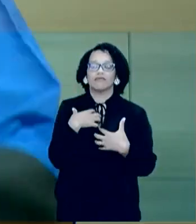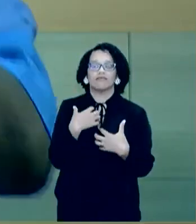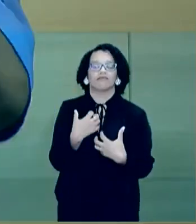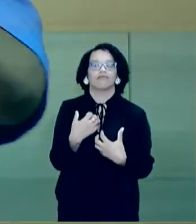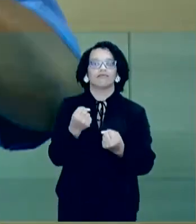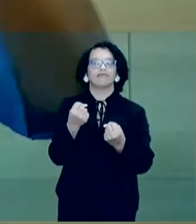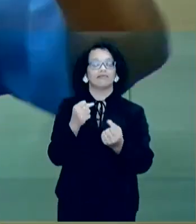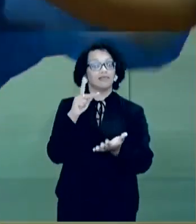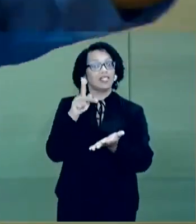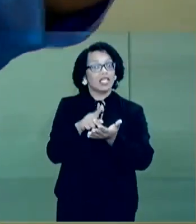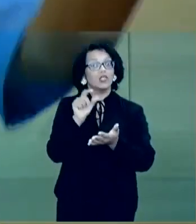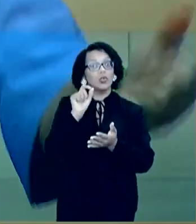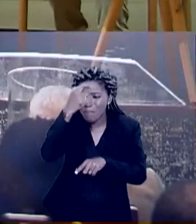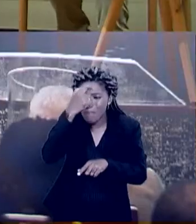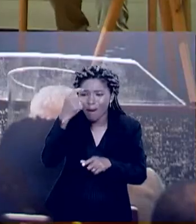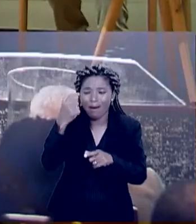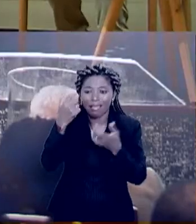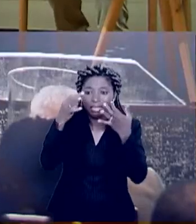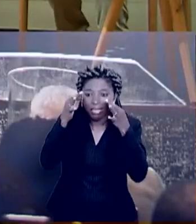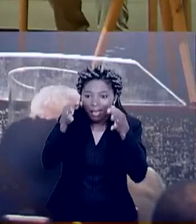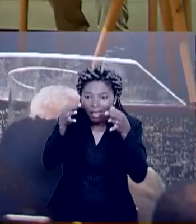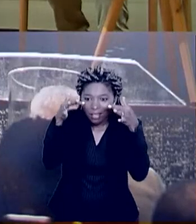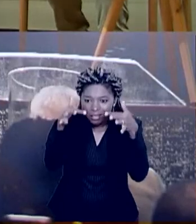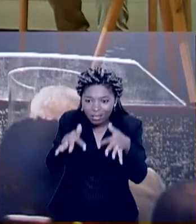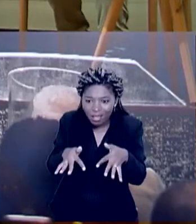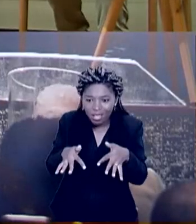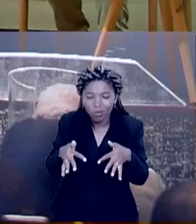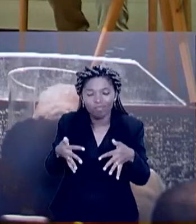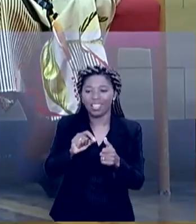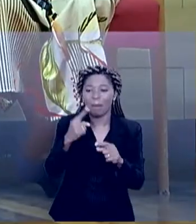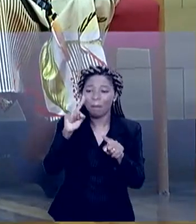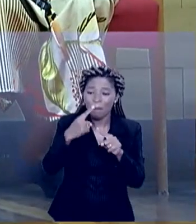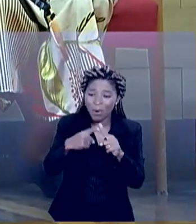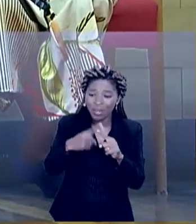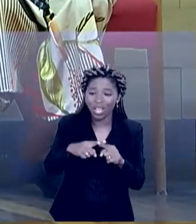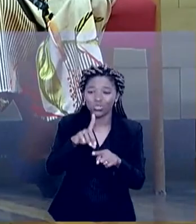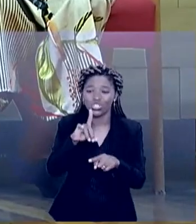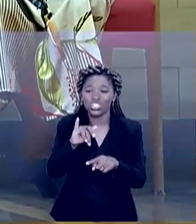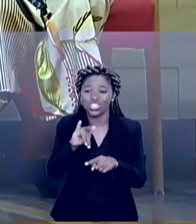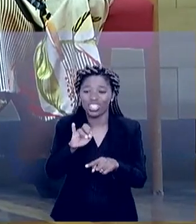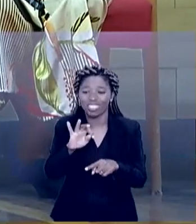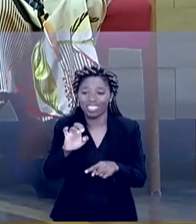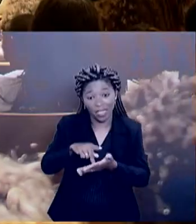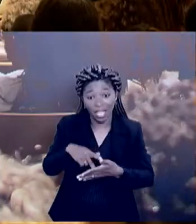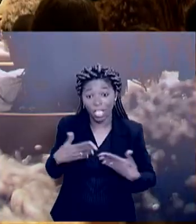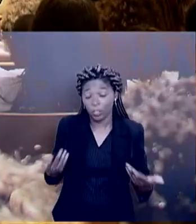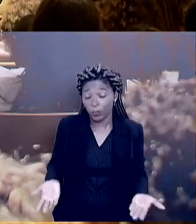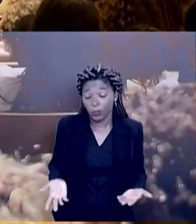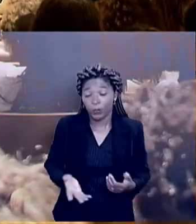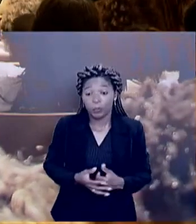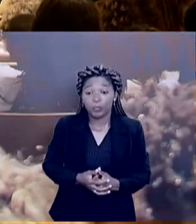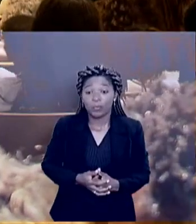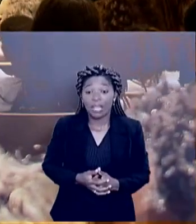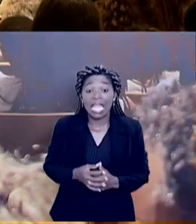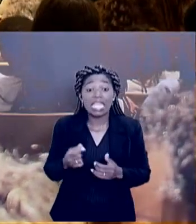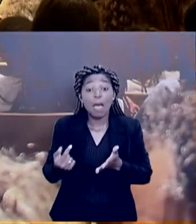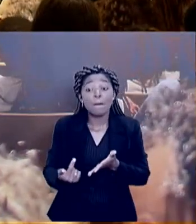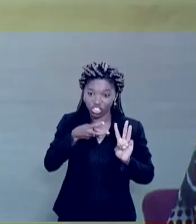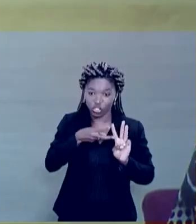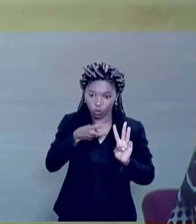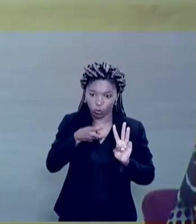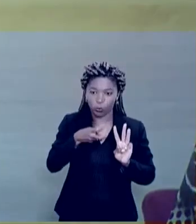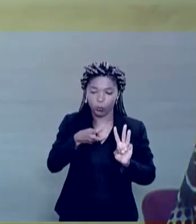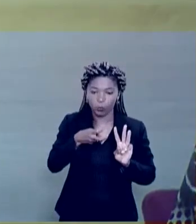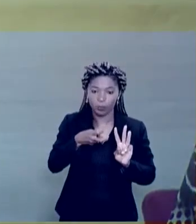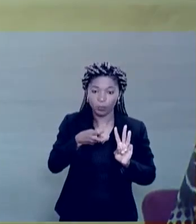Brasil e a nova fase do projeto de mesmo nome, criado há 19 anos para valorizar o patrimônio histórico e